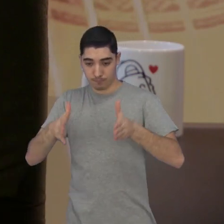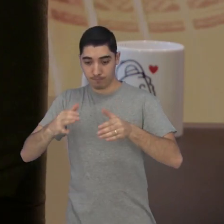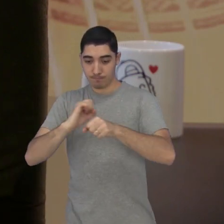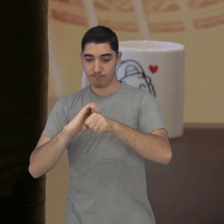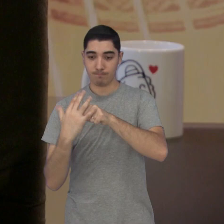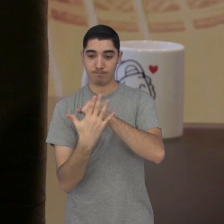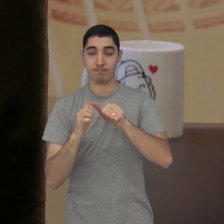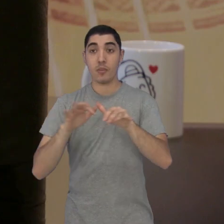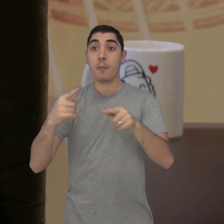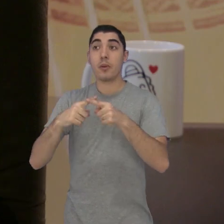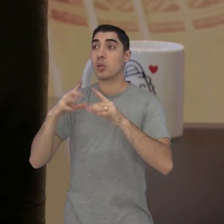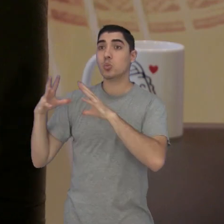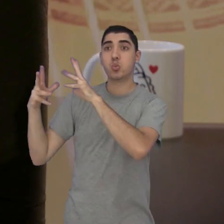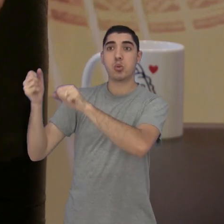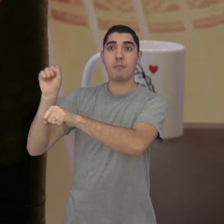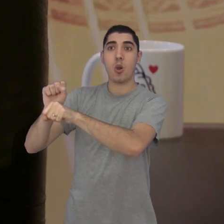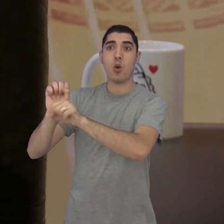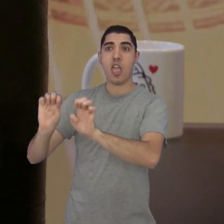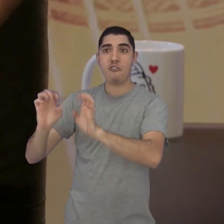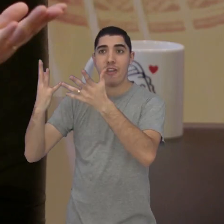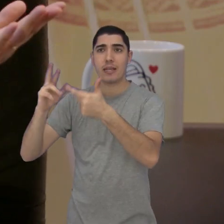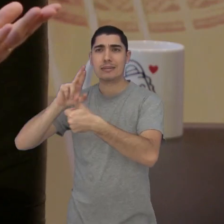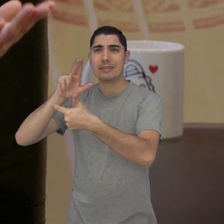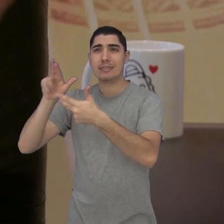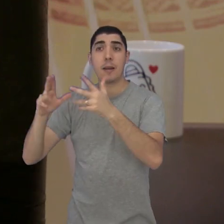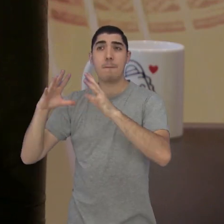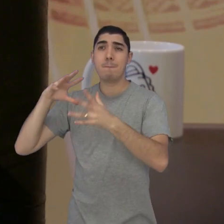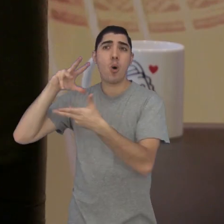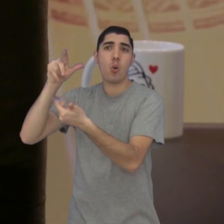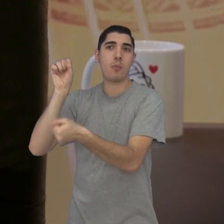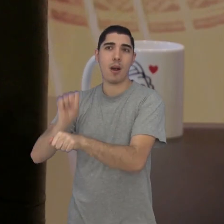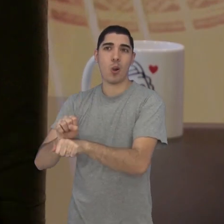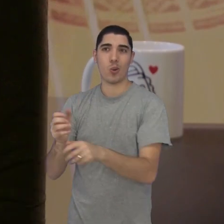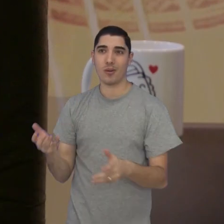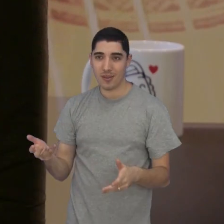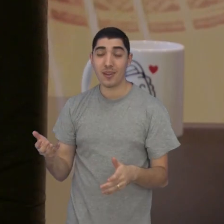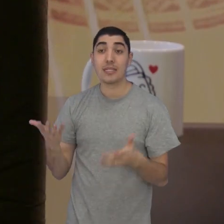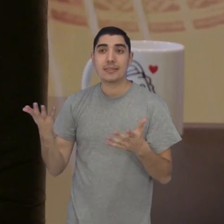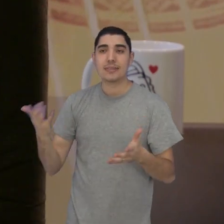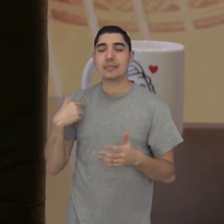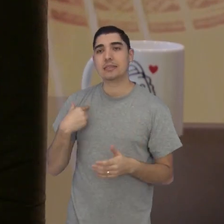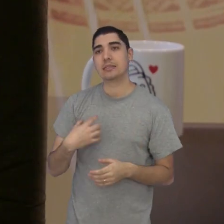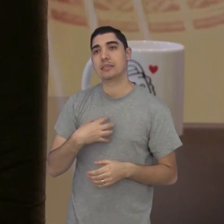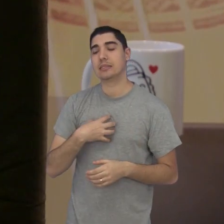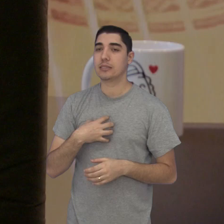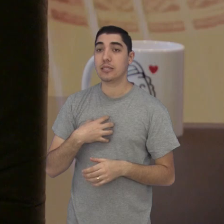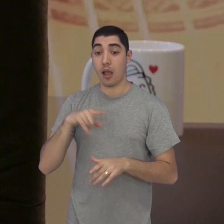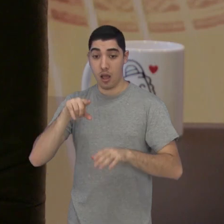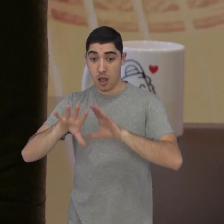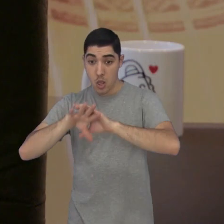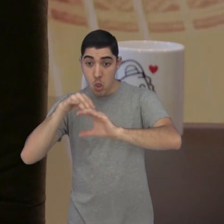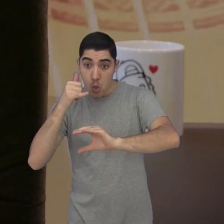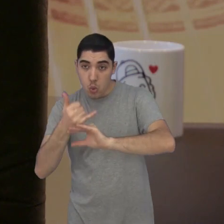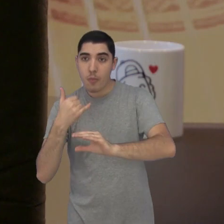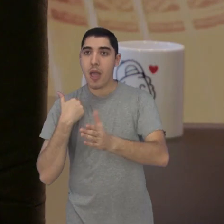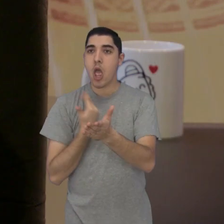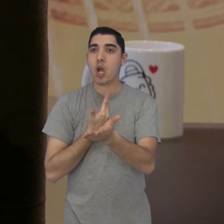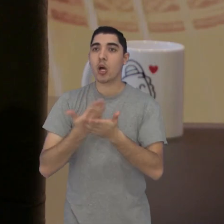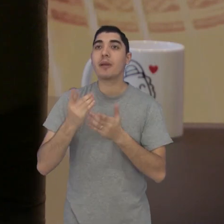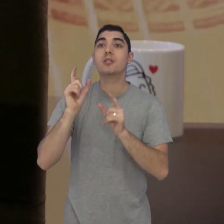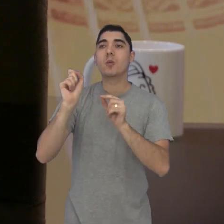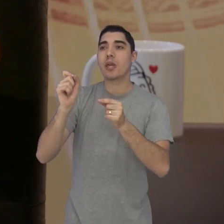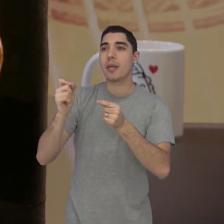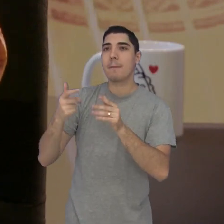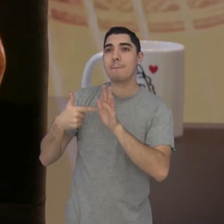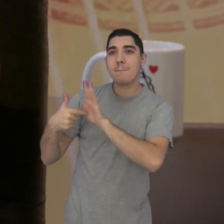pandemia, porque acabou os eventos, parou tudo, né? Parou o mundo. E aí com o YouTube eu passei a